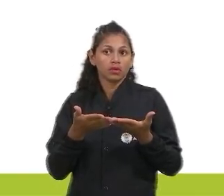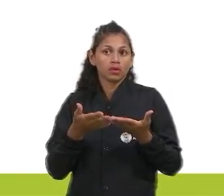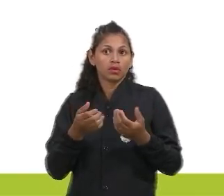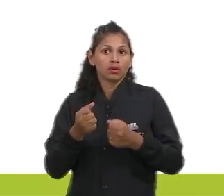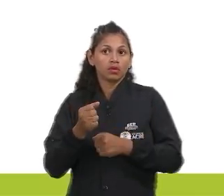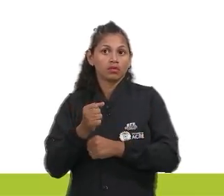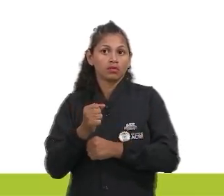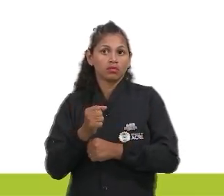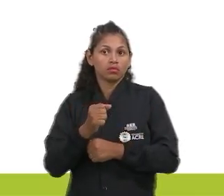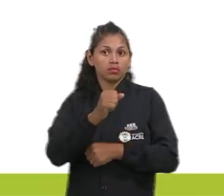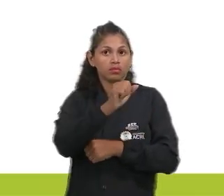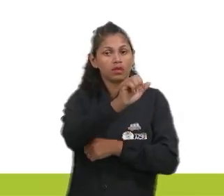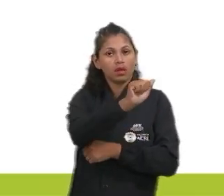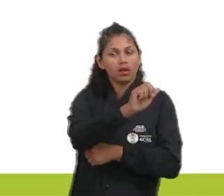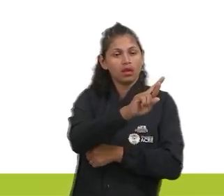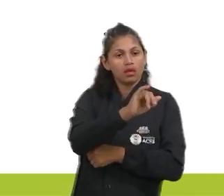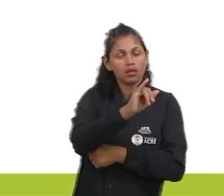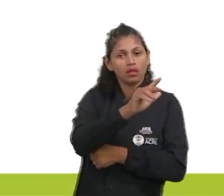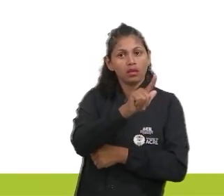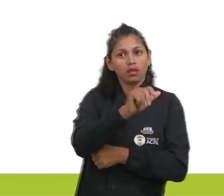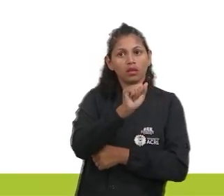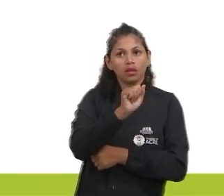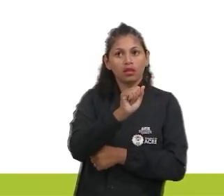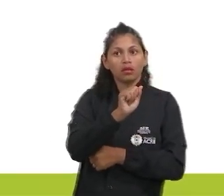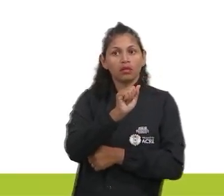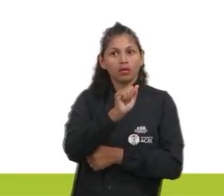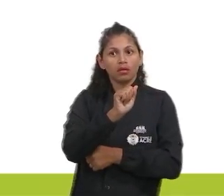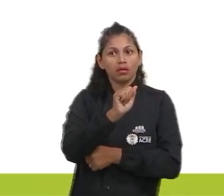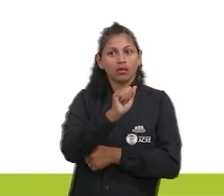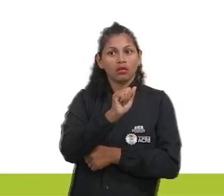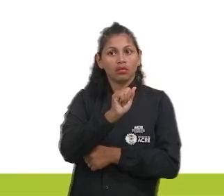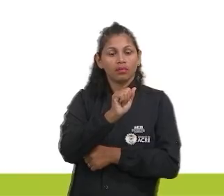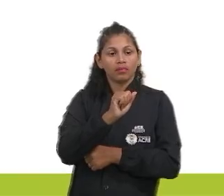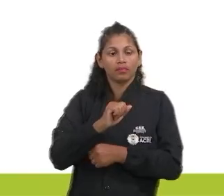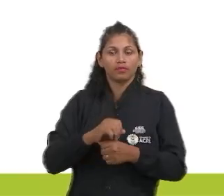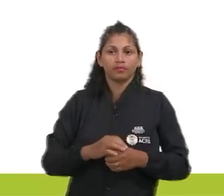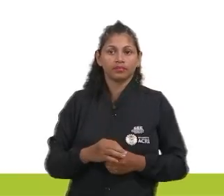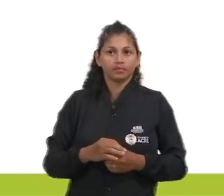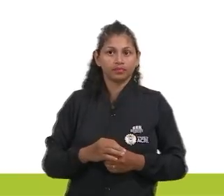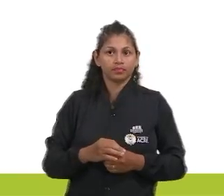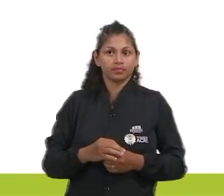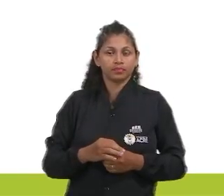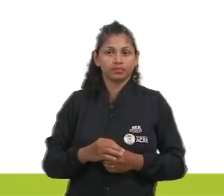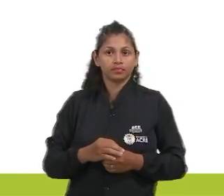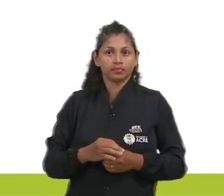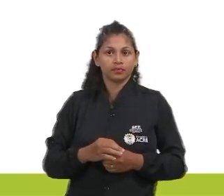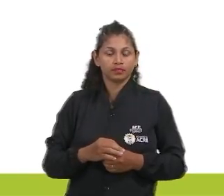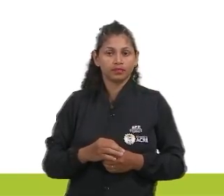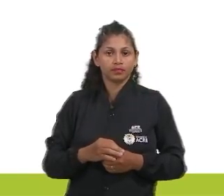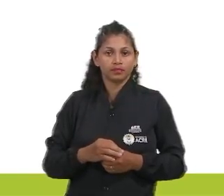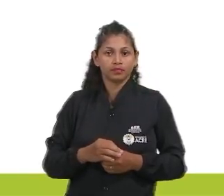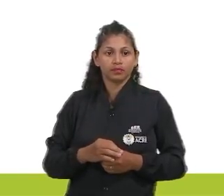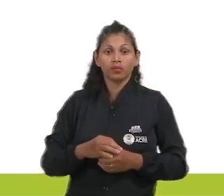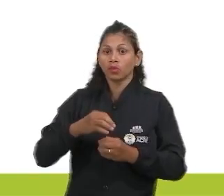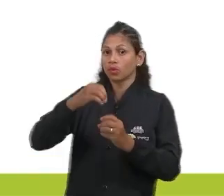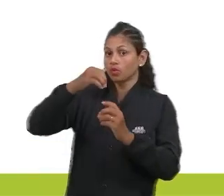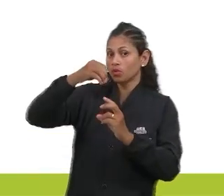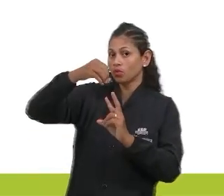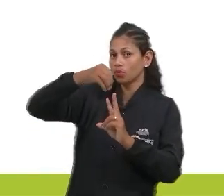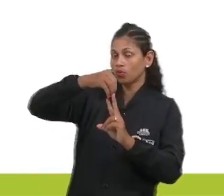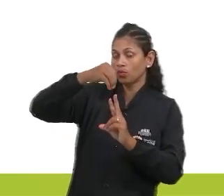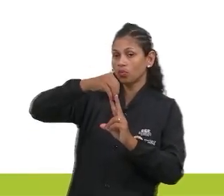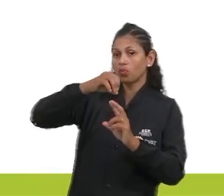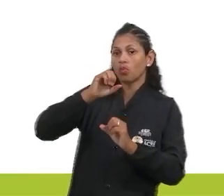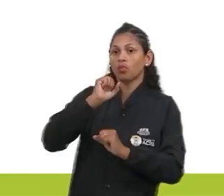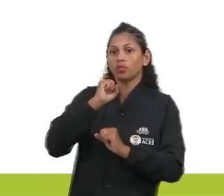arila. Aí coloquei aqui alguns exemplos para vocês. Os éteres, eles podem ser considerados